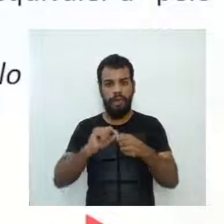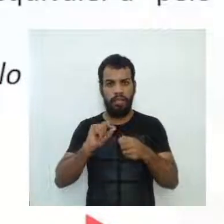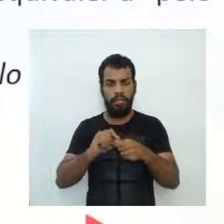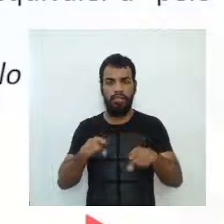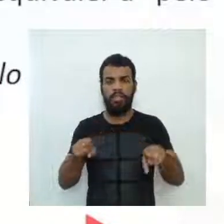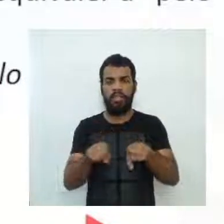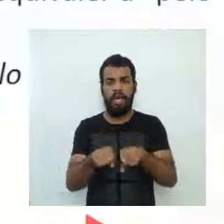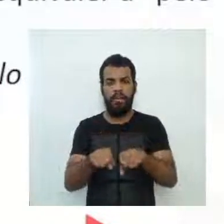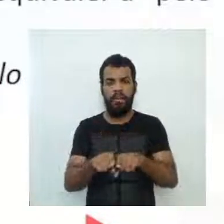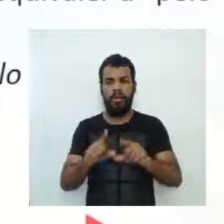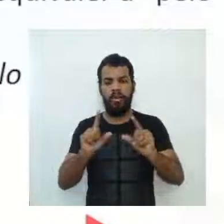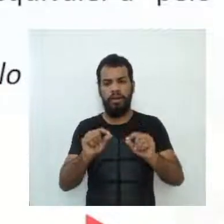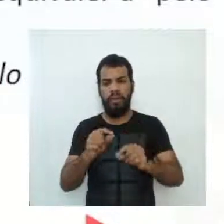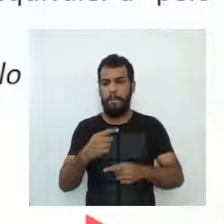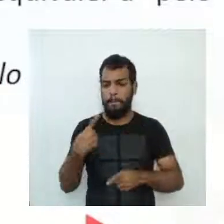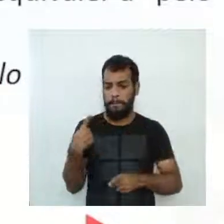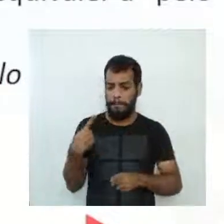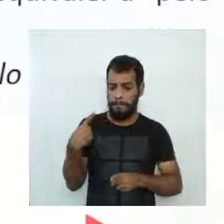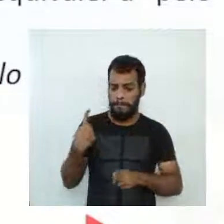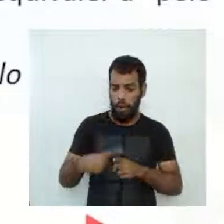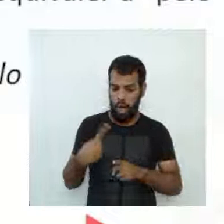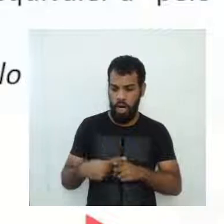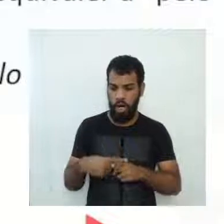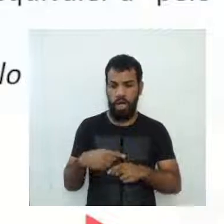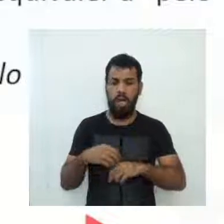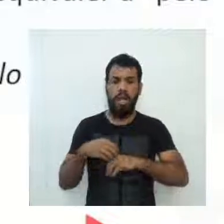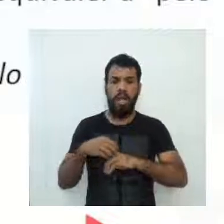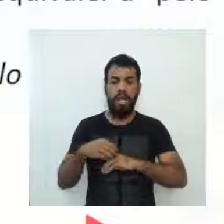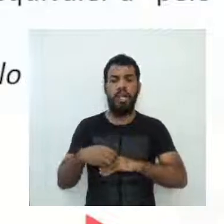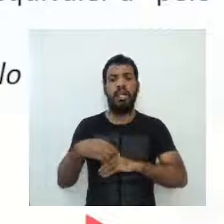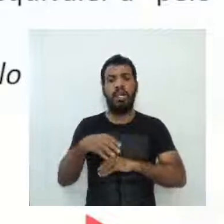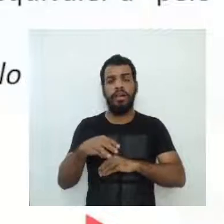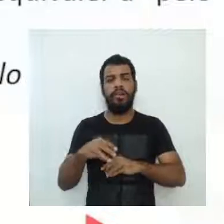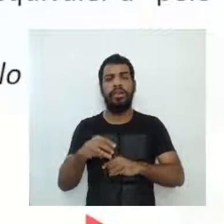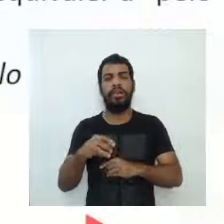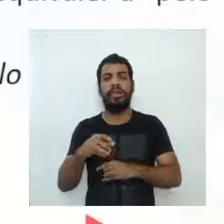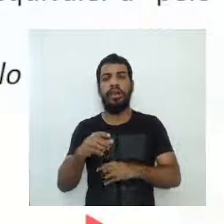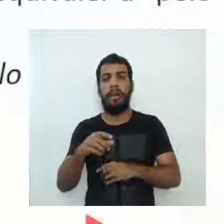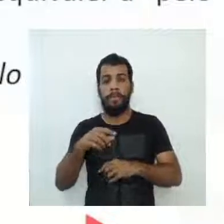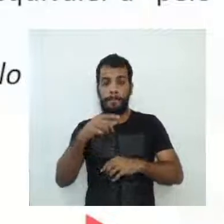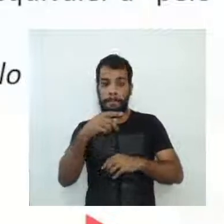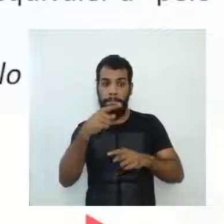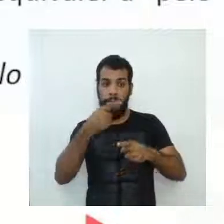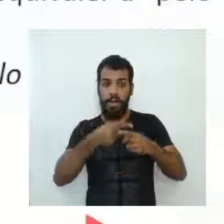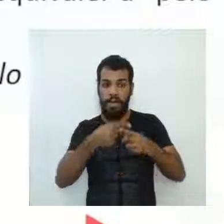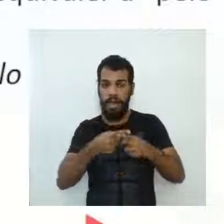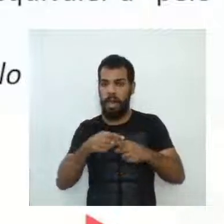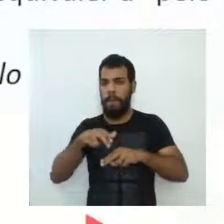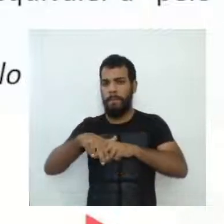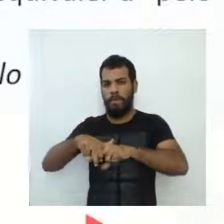a expressão porquê equivaler à expressão pelo qual.